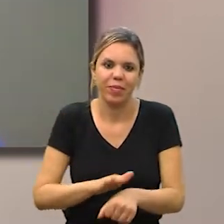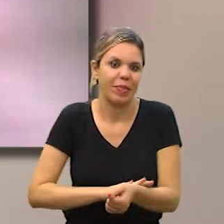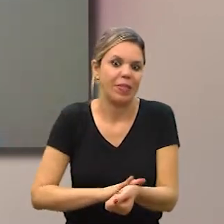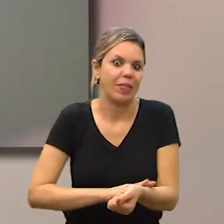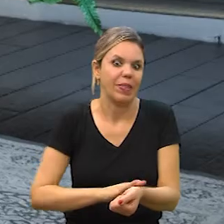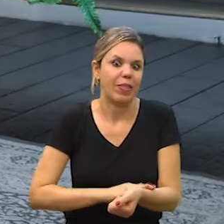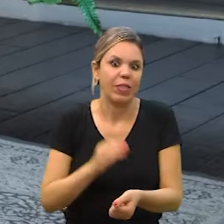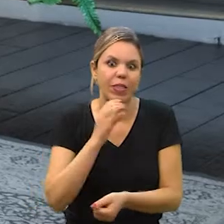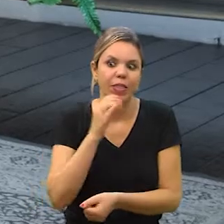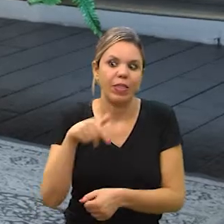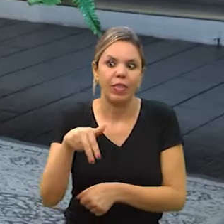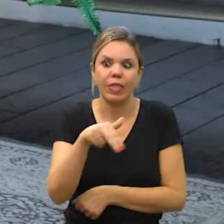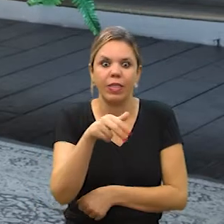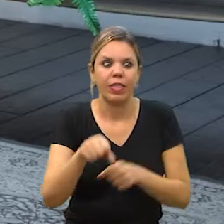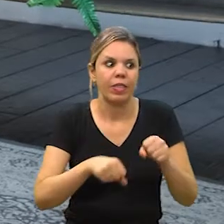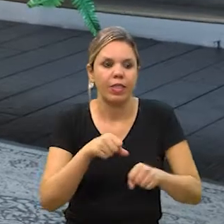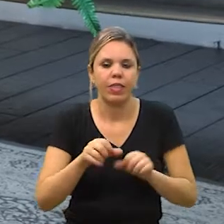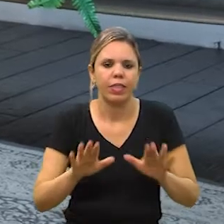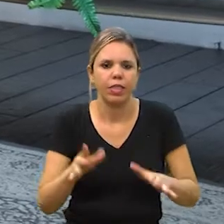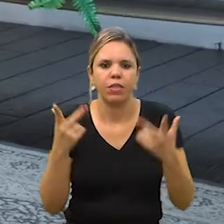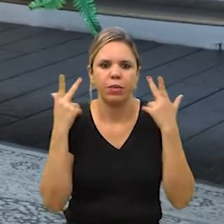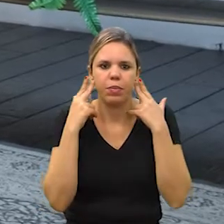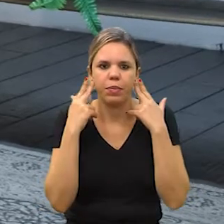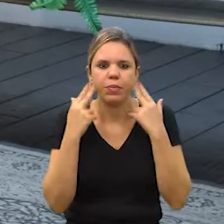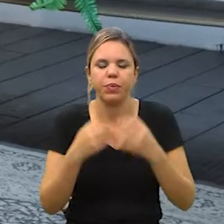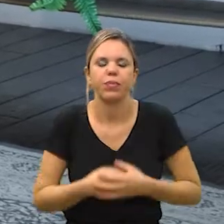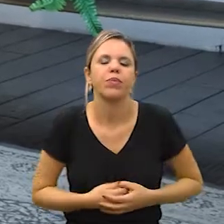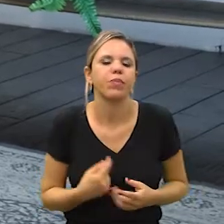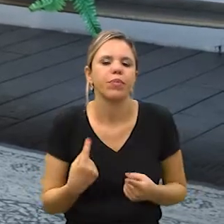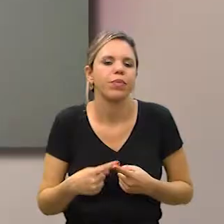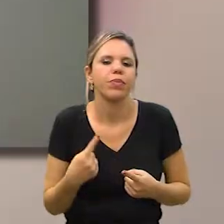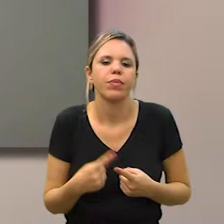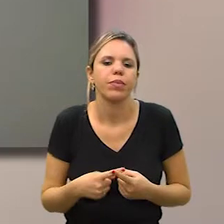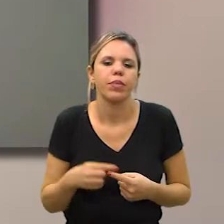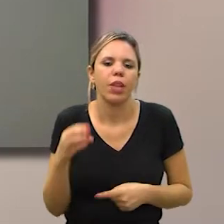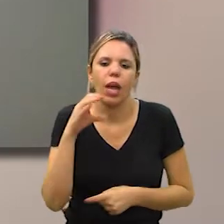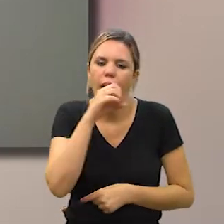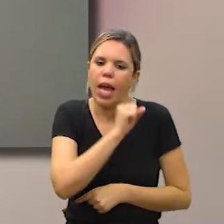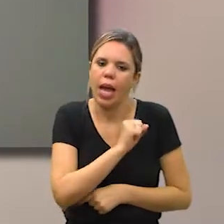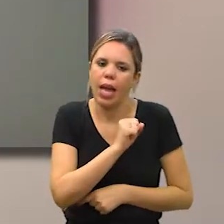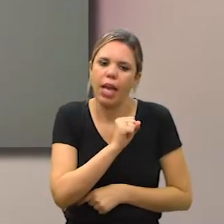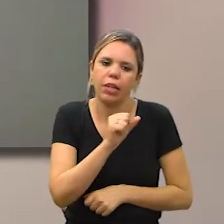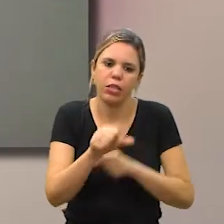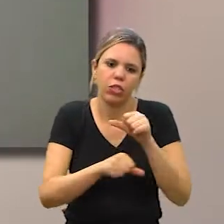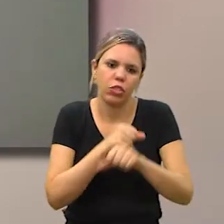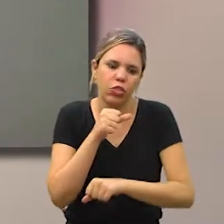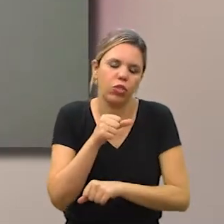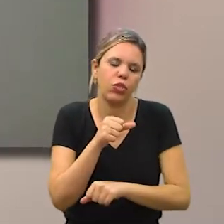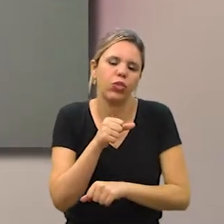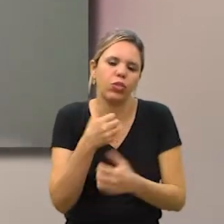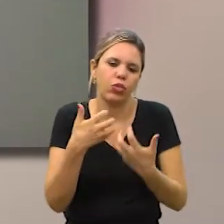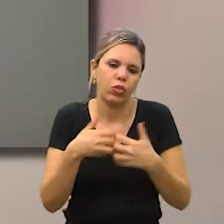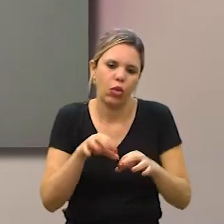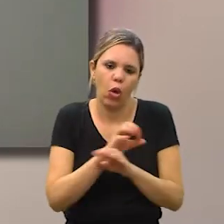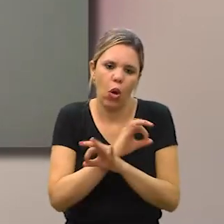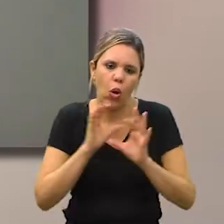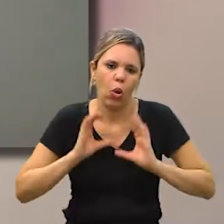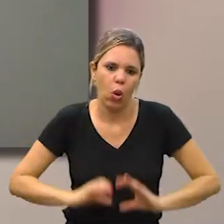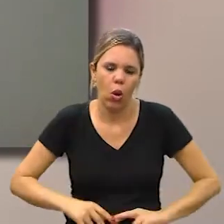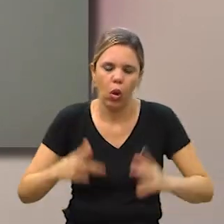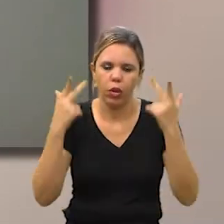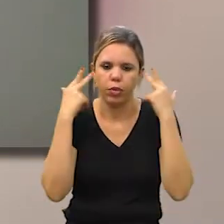fica nervoso a gente corre se a gente faz um exercício isso é normal porque em minutos e sou reverte regride Então são um